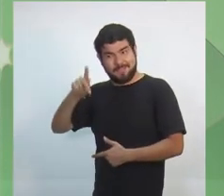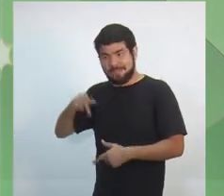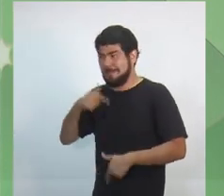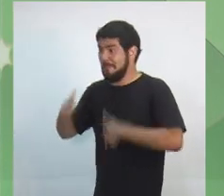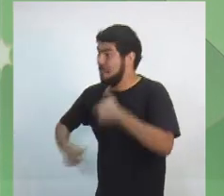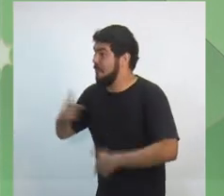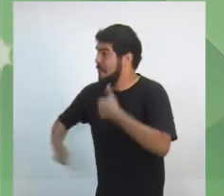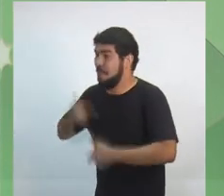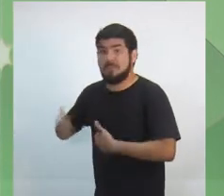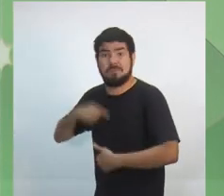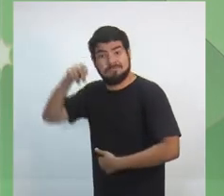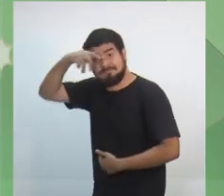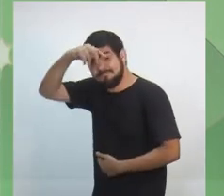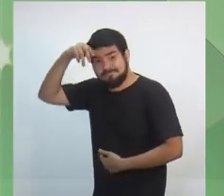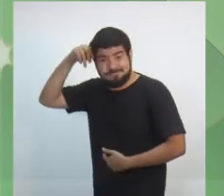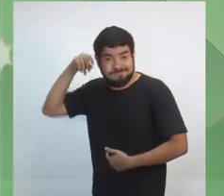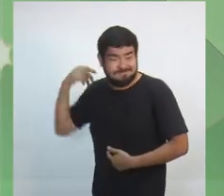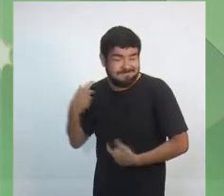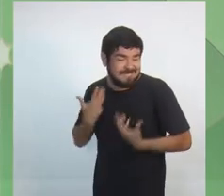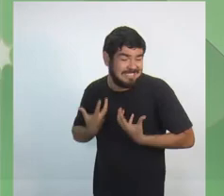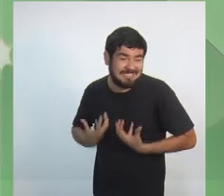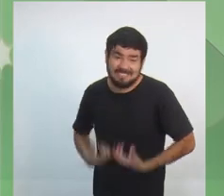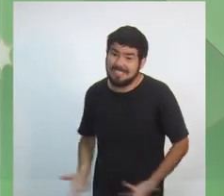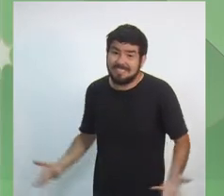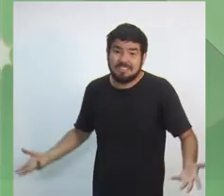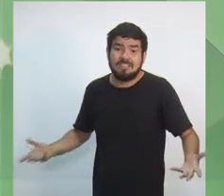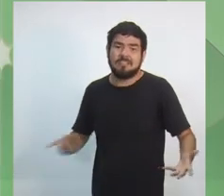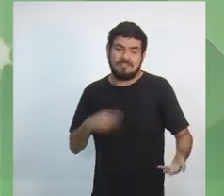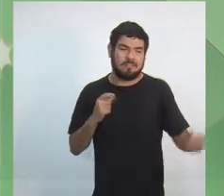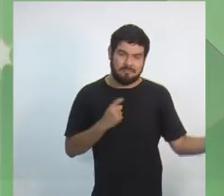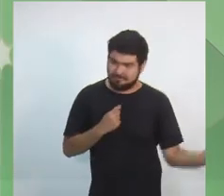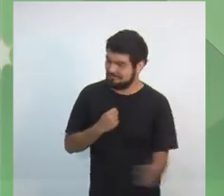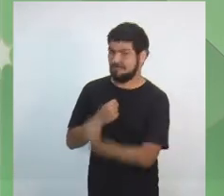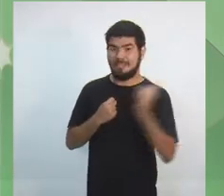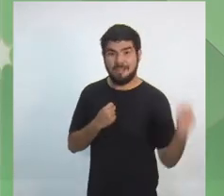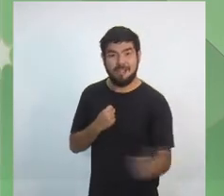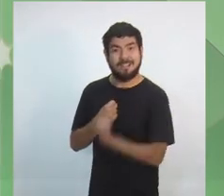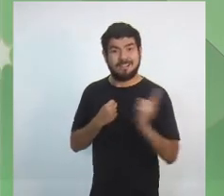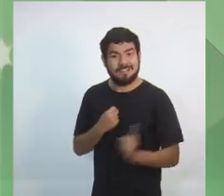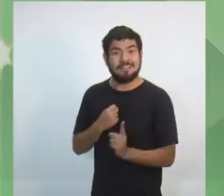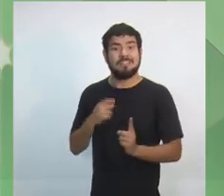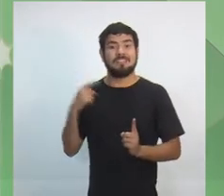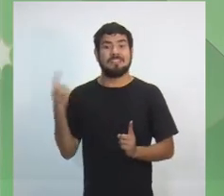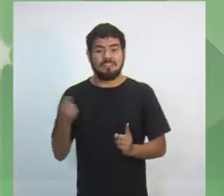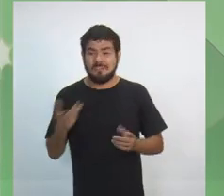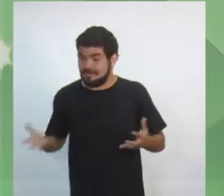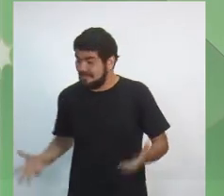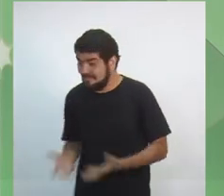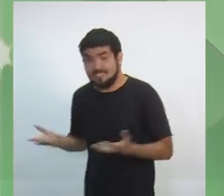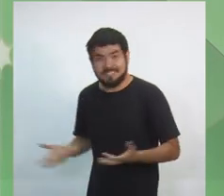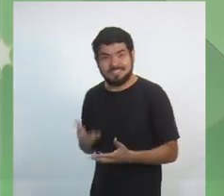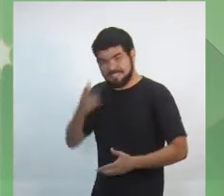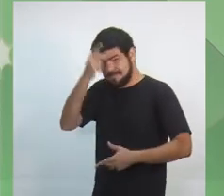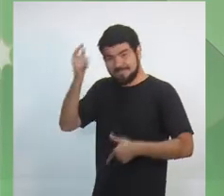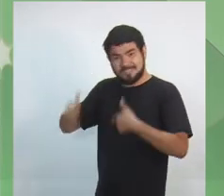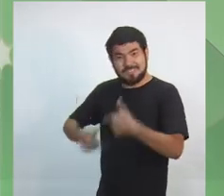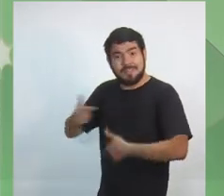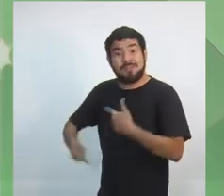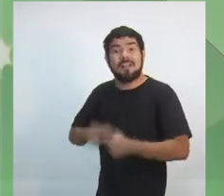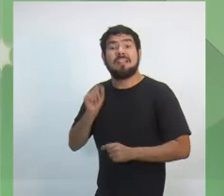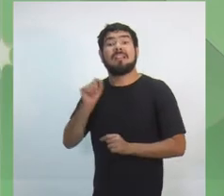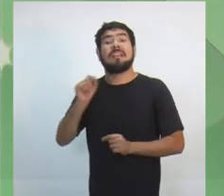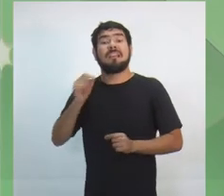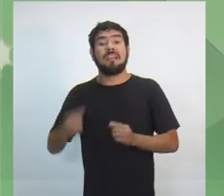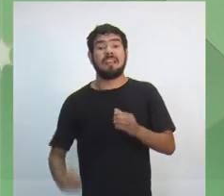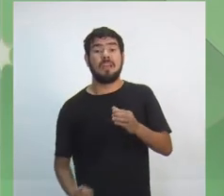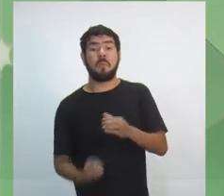querendo. Então, nós vamos investir sim no trabalhador, porque entendemos que o trabalhador tem que ficar sempre valorizado. Quem gera riqueza nesse país